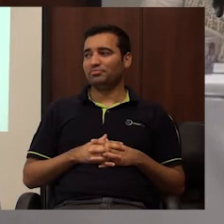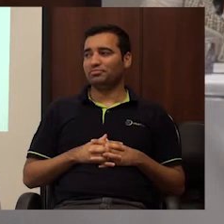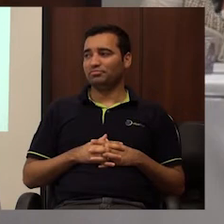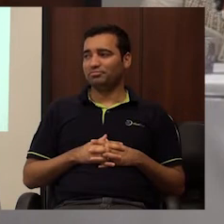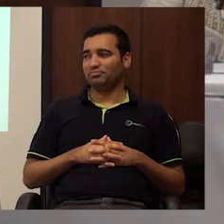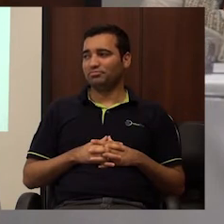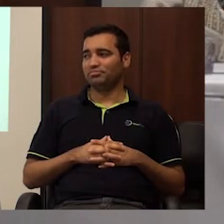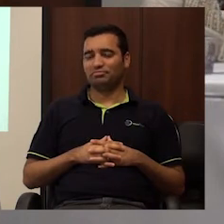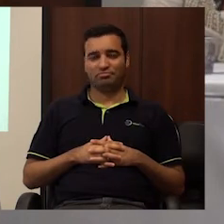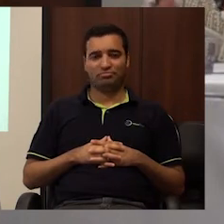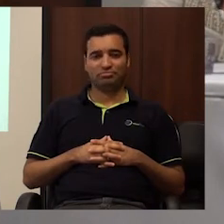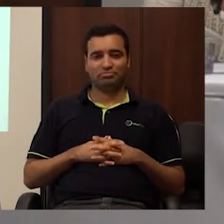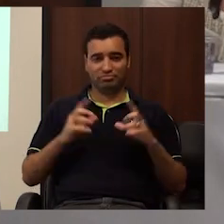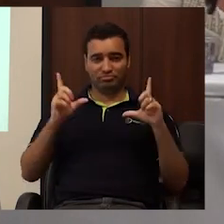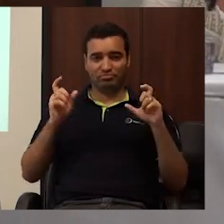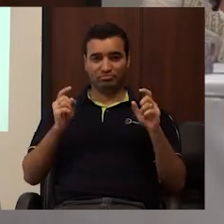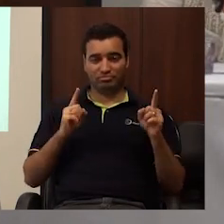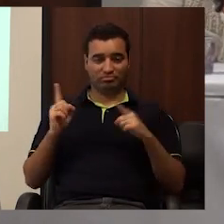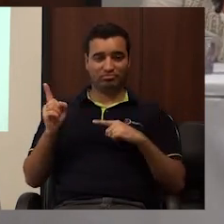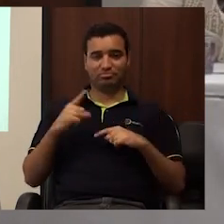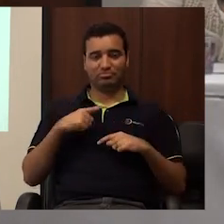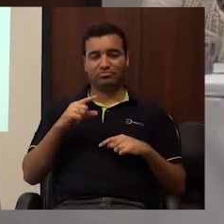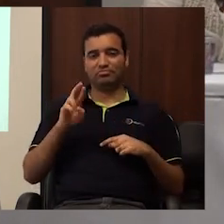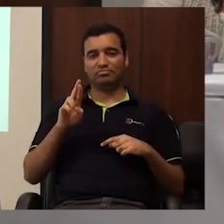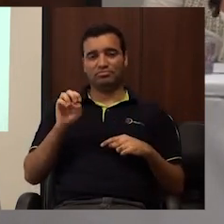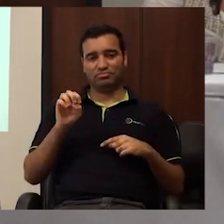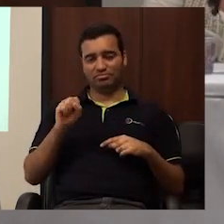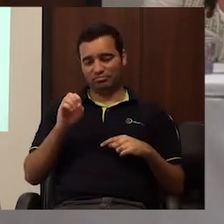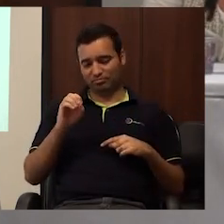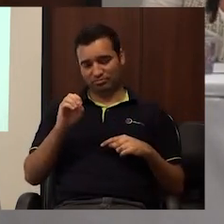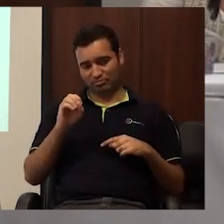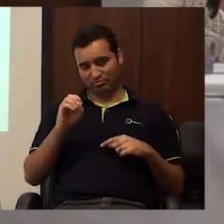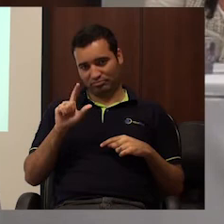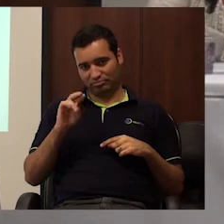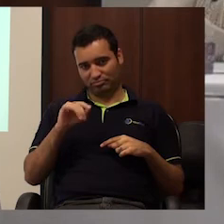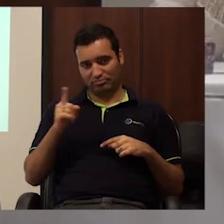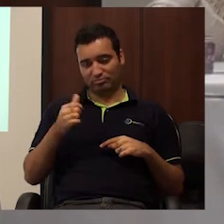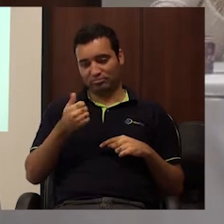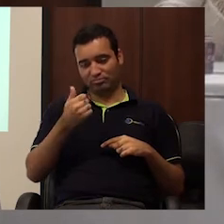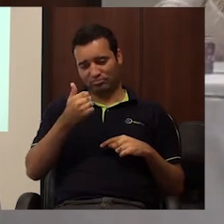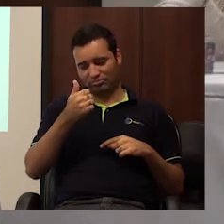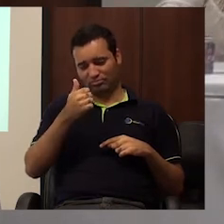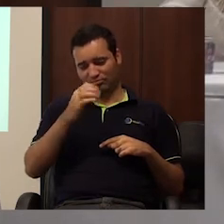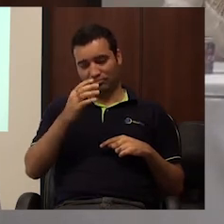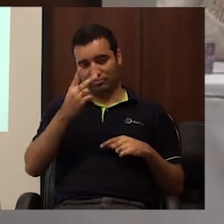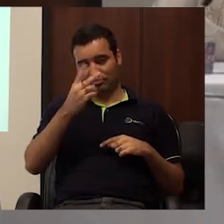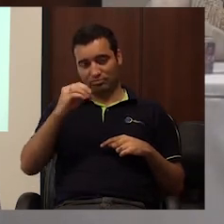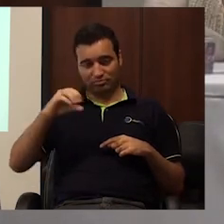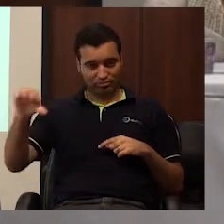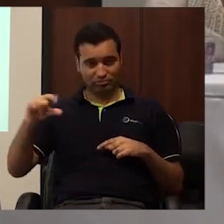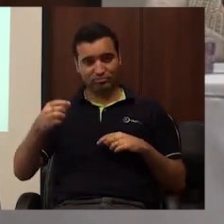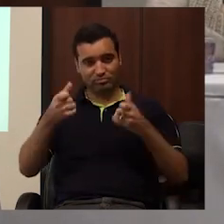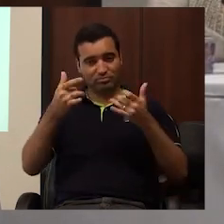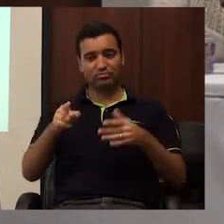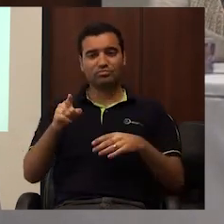Então a gente tem aqui, né, eu trouxe a resolução de 2009, né, que vai descrever as atribuições do